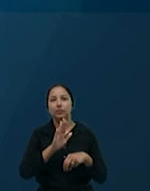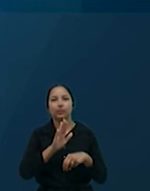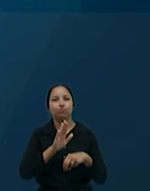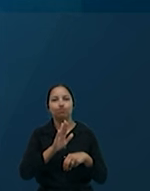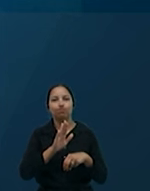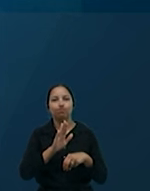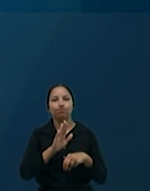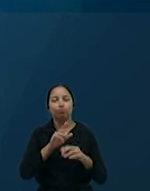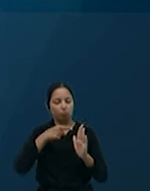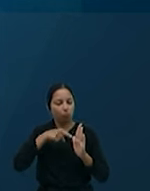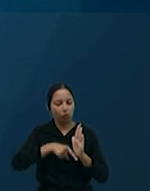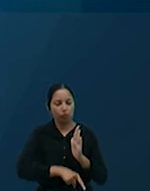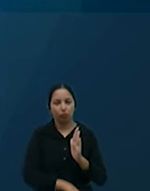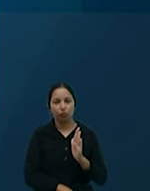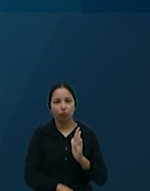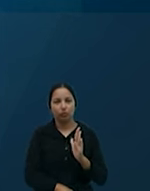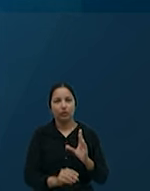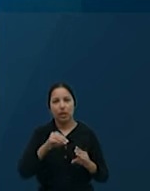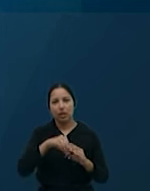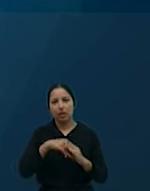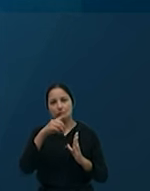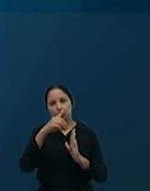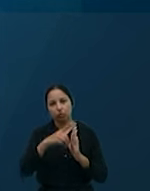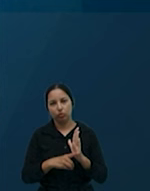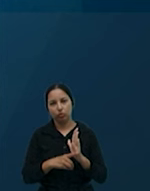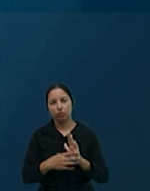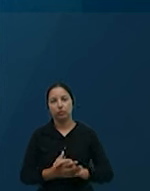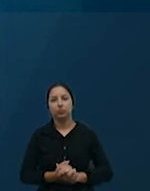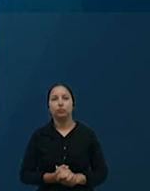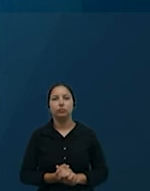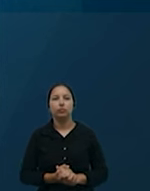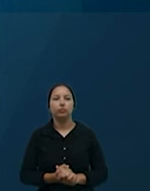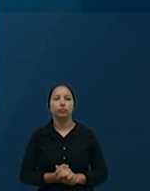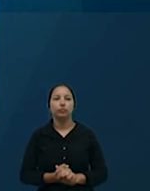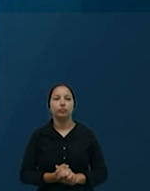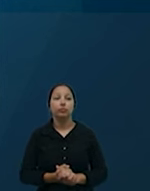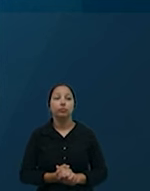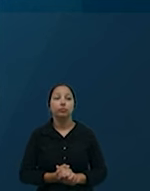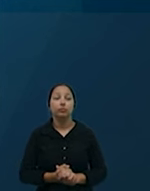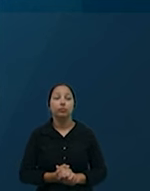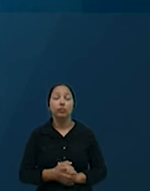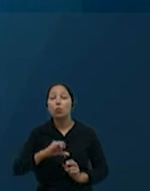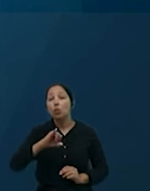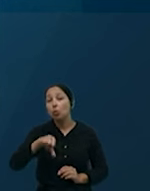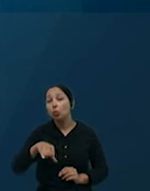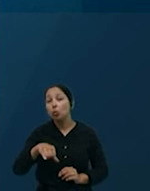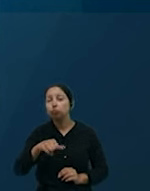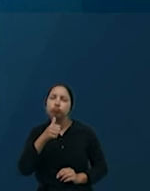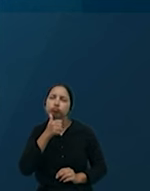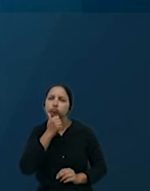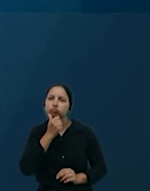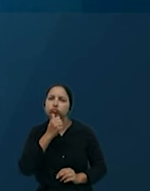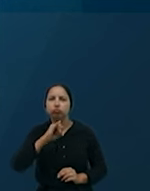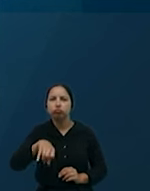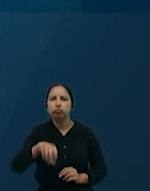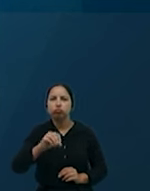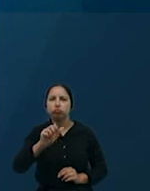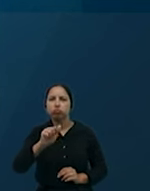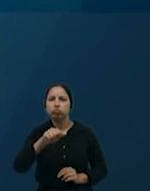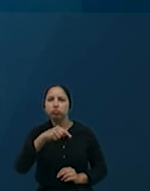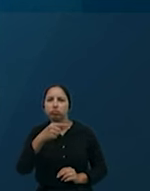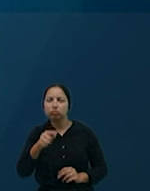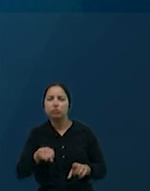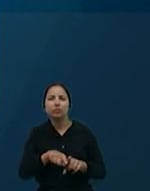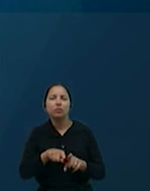Imagine, como falava a doutora Jane, o seu João e a dona Maria, entender o que é uma carta de exigência. Eles